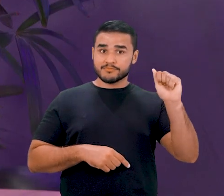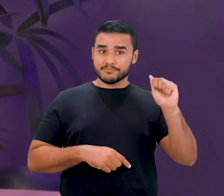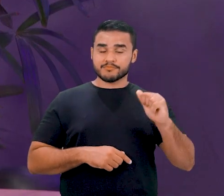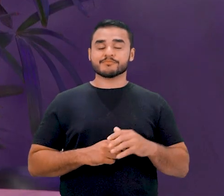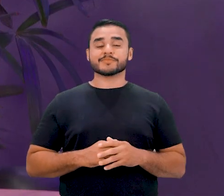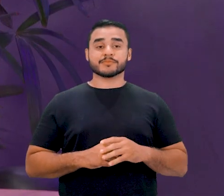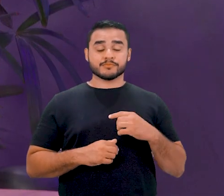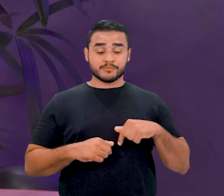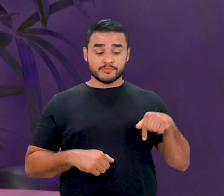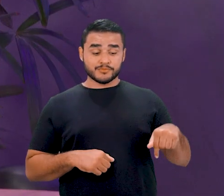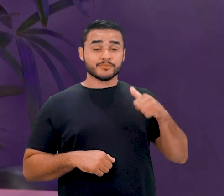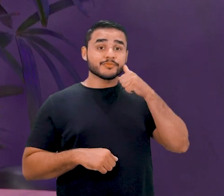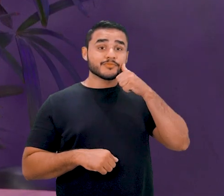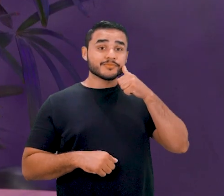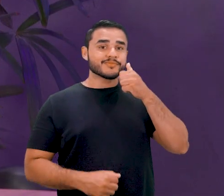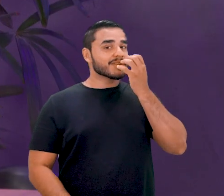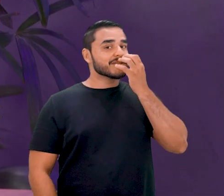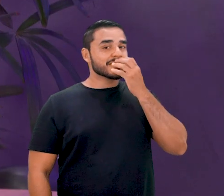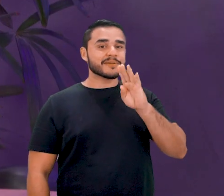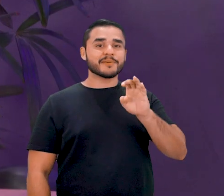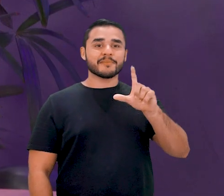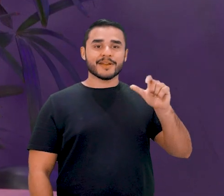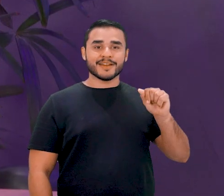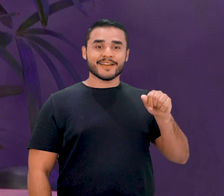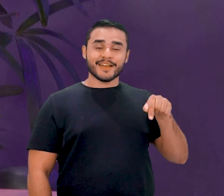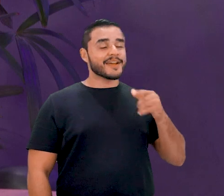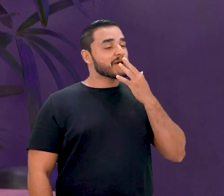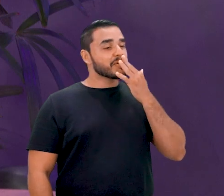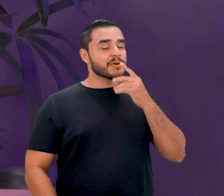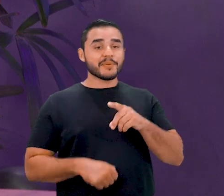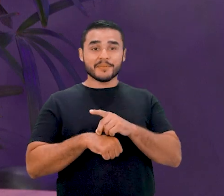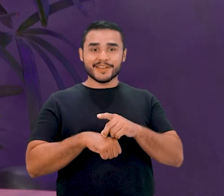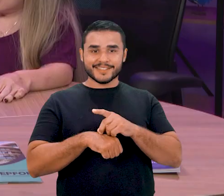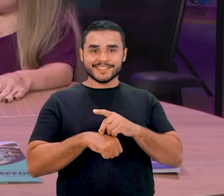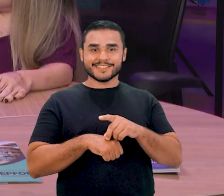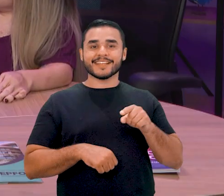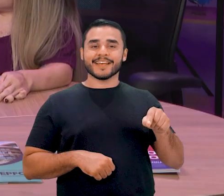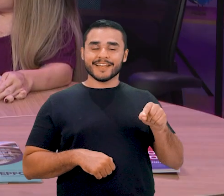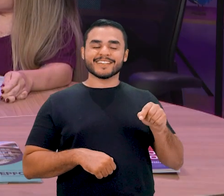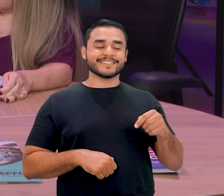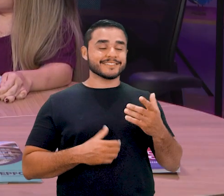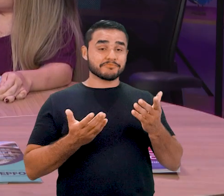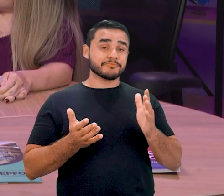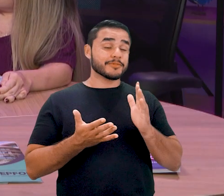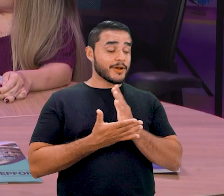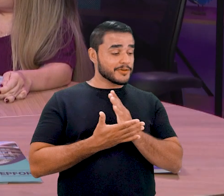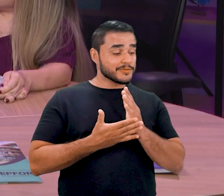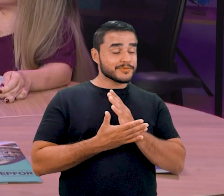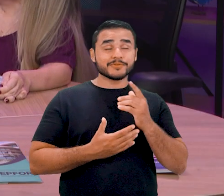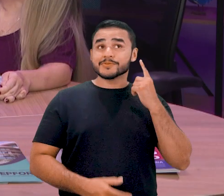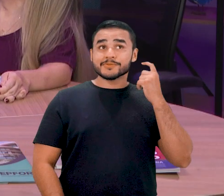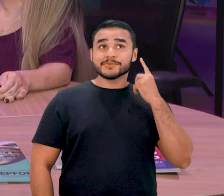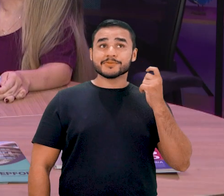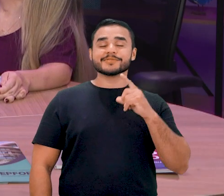embaixo da mesa tá a Bela, meu cão-guia, que é um labrador de cor preta. A nossa Muito Bela. fofinha, que vai aparecer algumas vezes o ronco